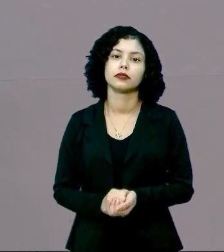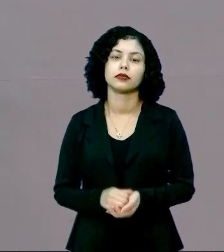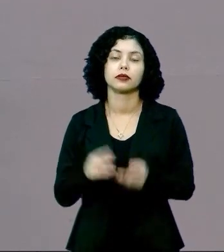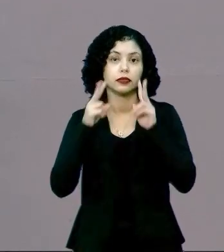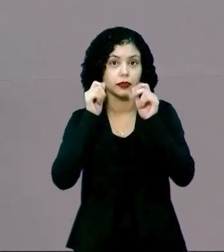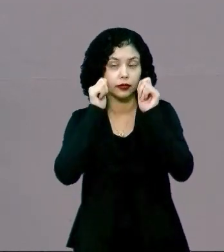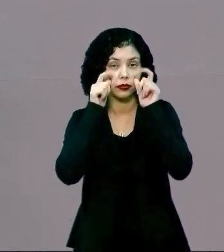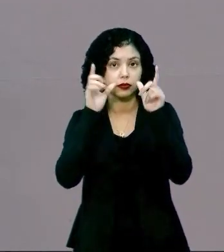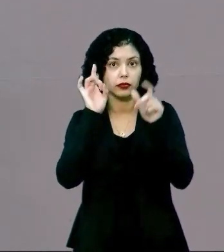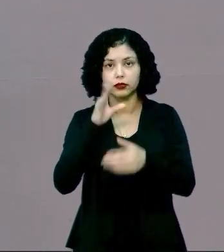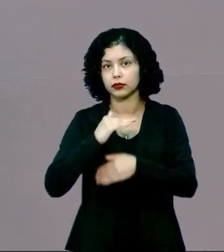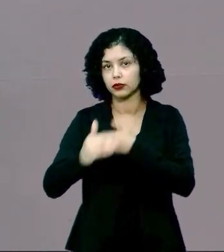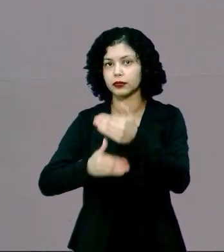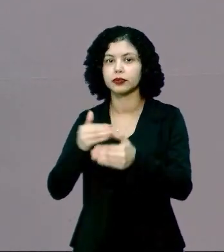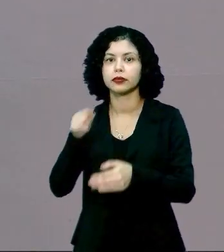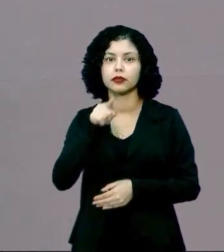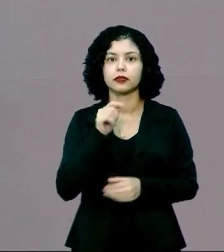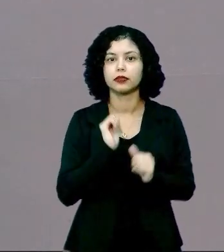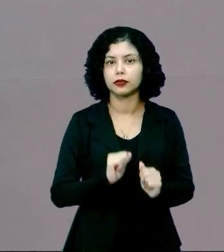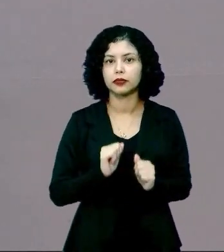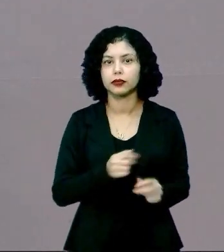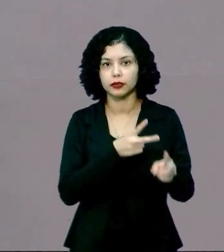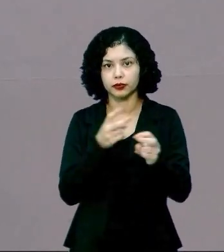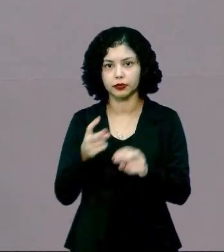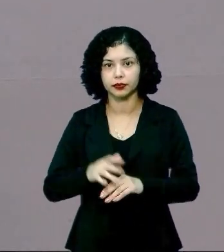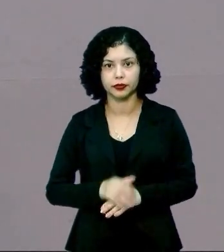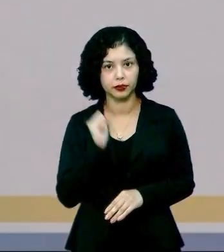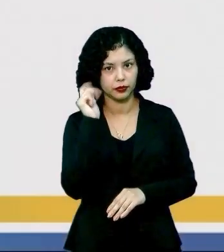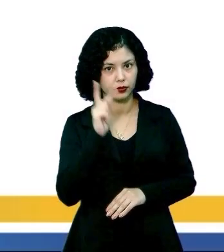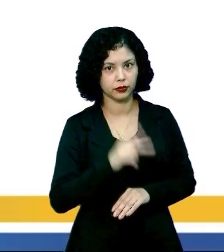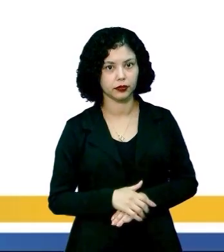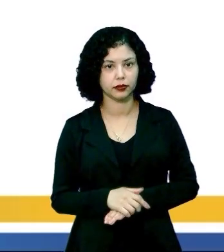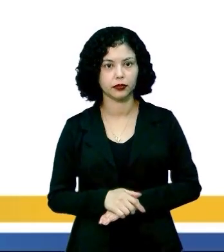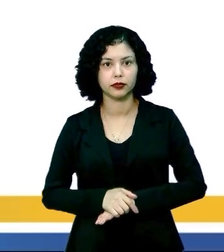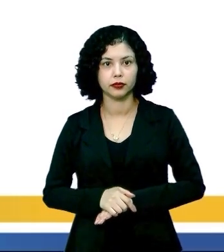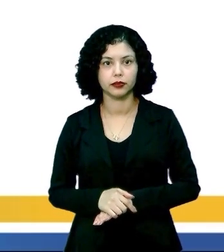ater mais ao desenvolvimento para que vocês possam observar, ok?